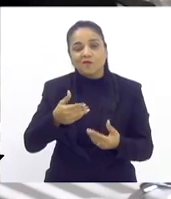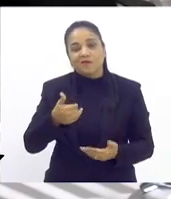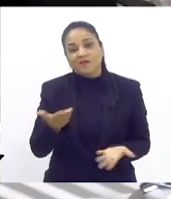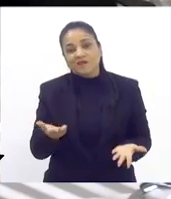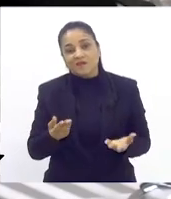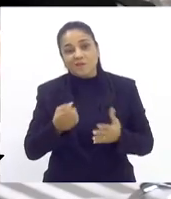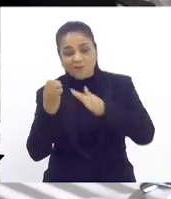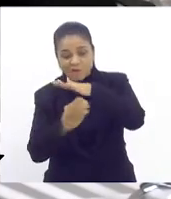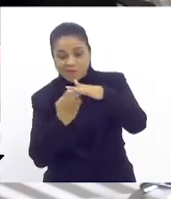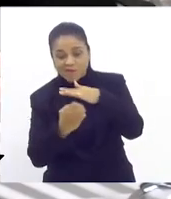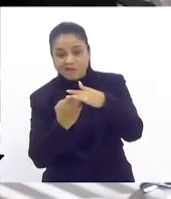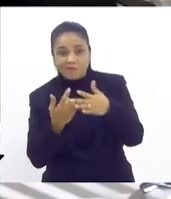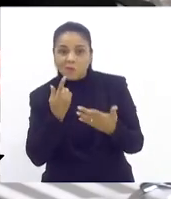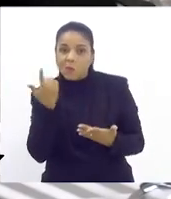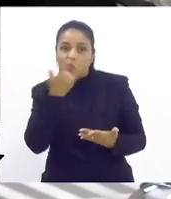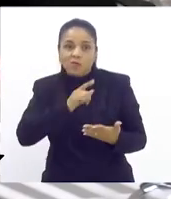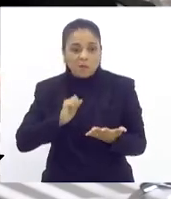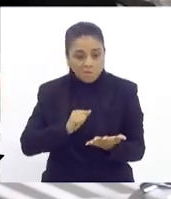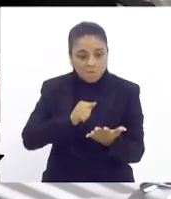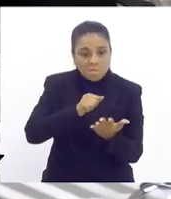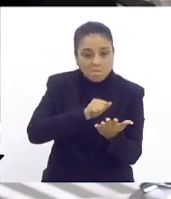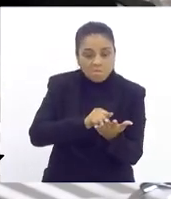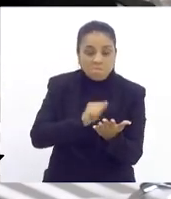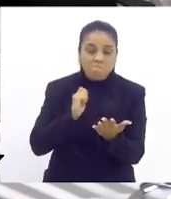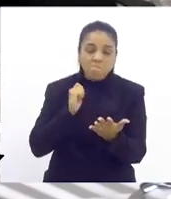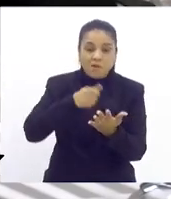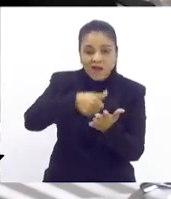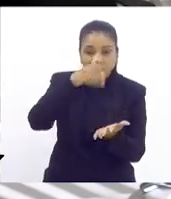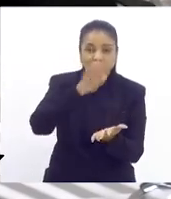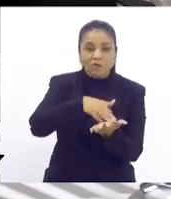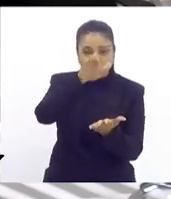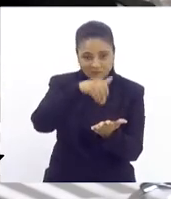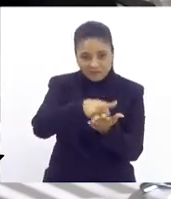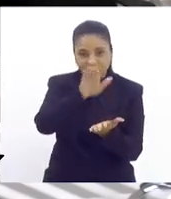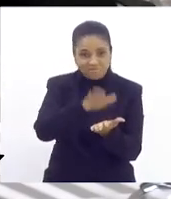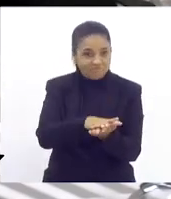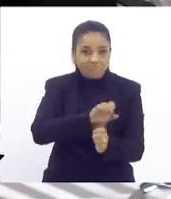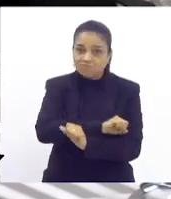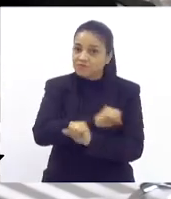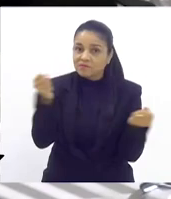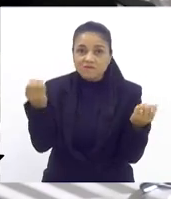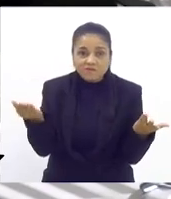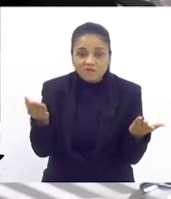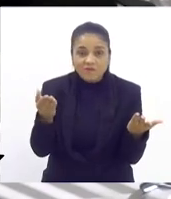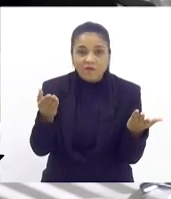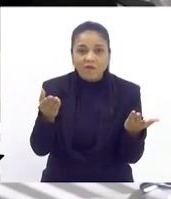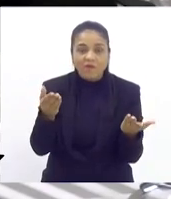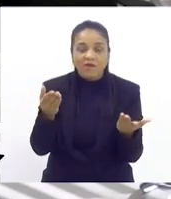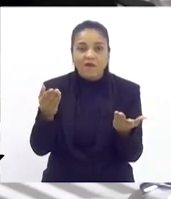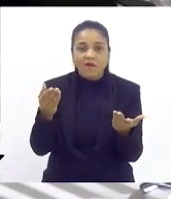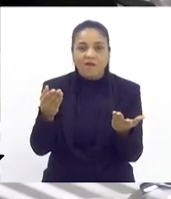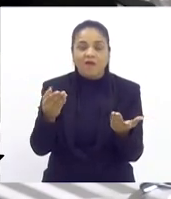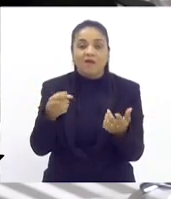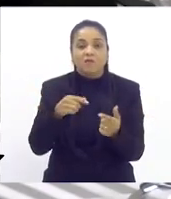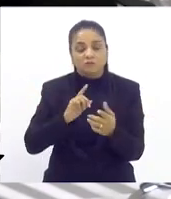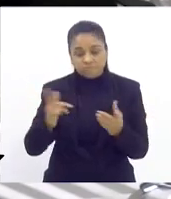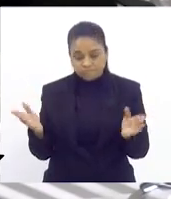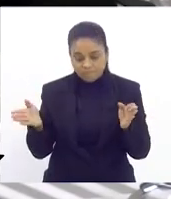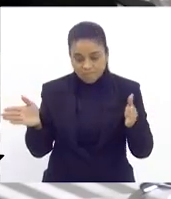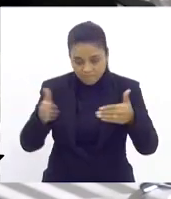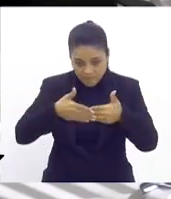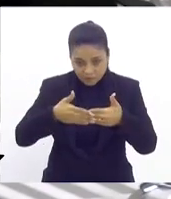hoje nos dias de hoje consegue pagar uma carta lesão de 10 15 milhões só que aí vem o Efeito Dominó pô que quando se fecha um posto de gasolina